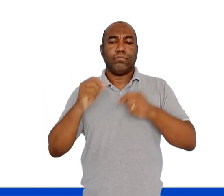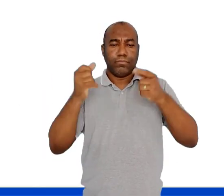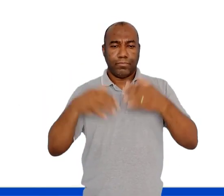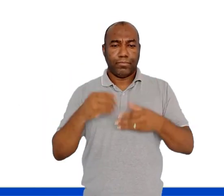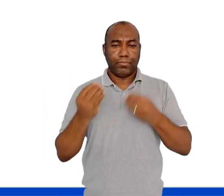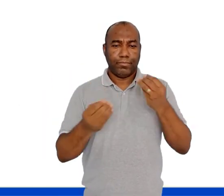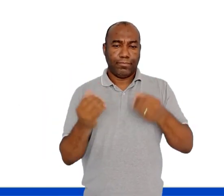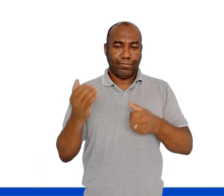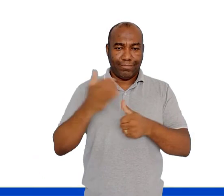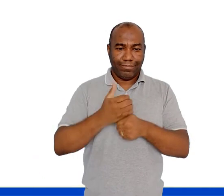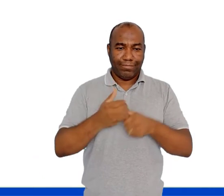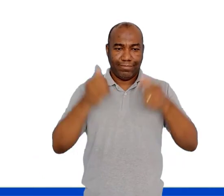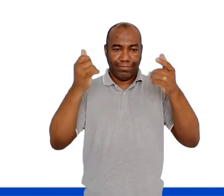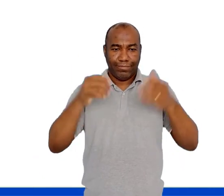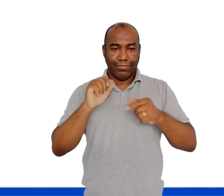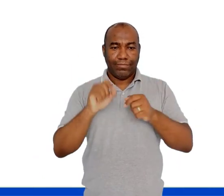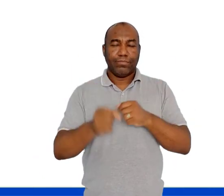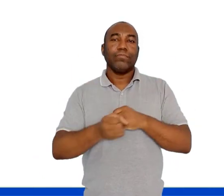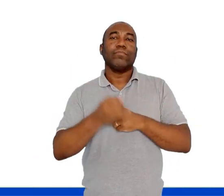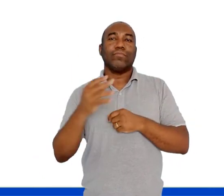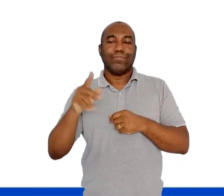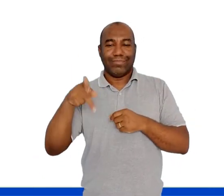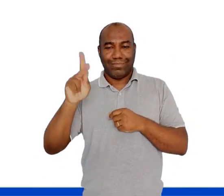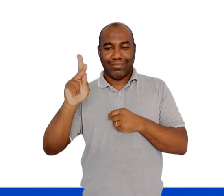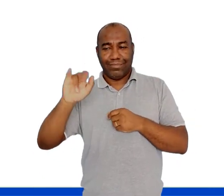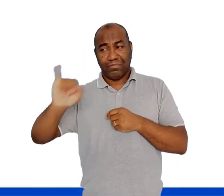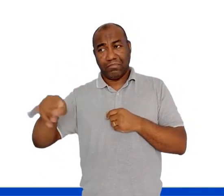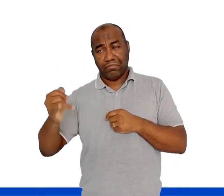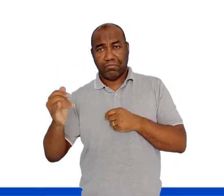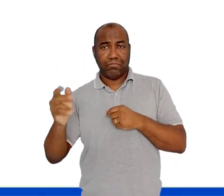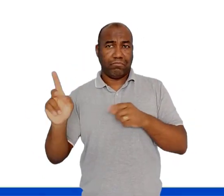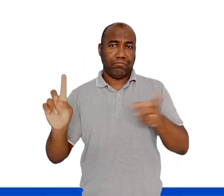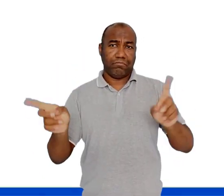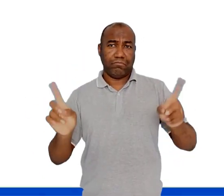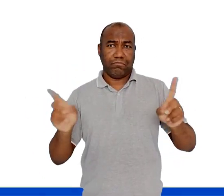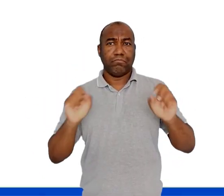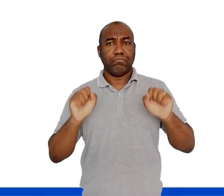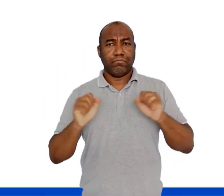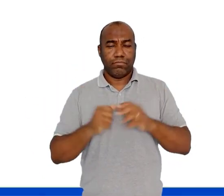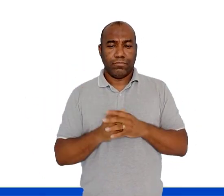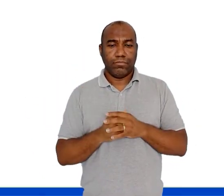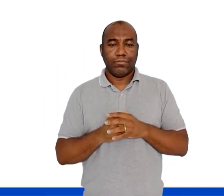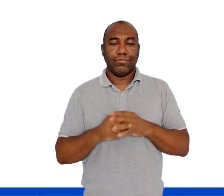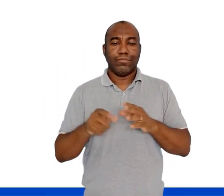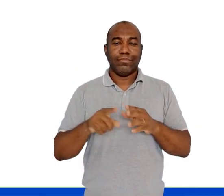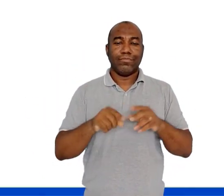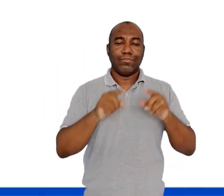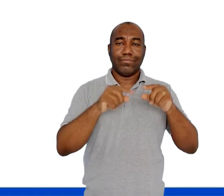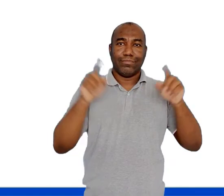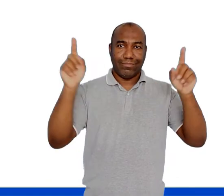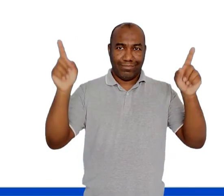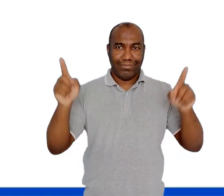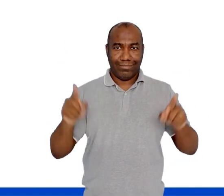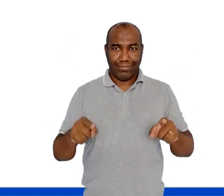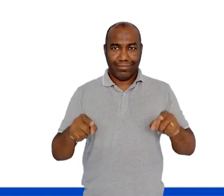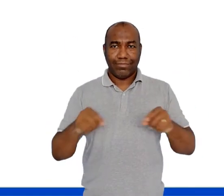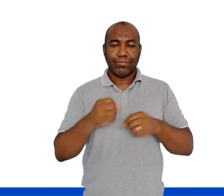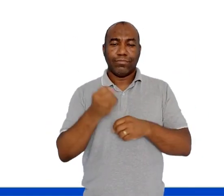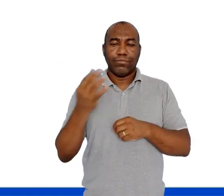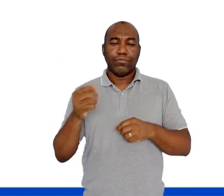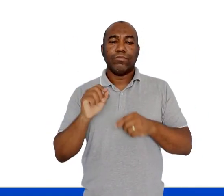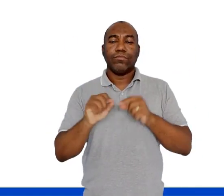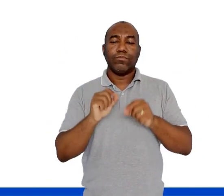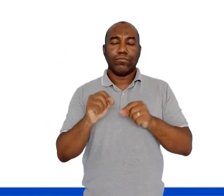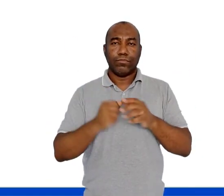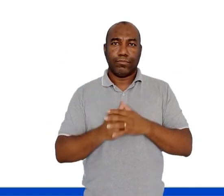falar entalpia do H2S, H2S é menos 20. Entalpia do Ag2S,